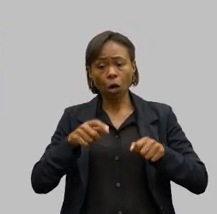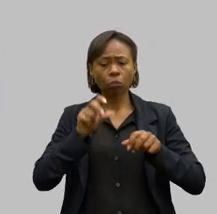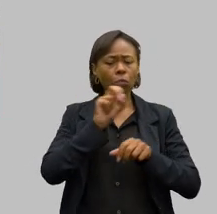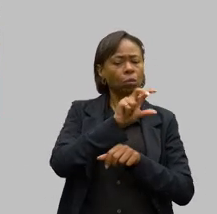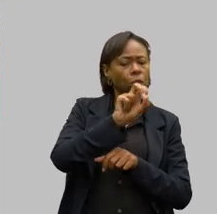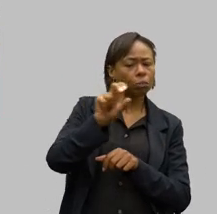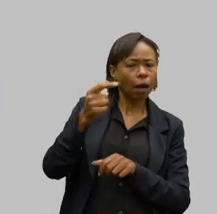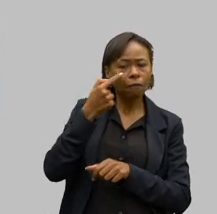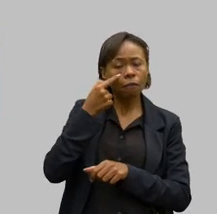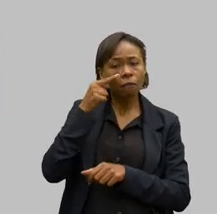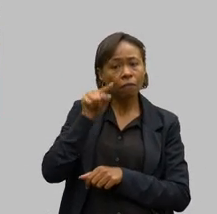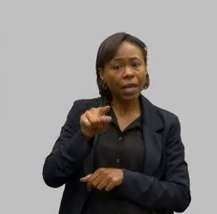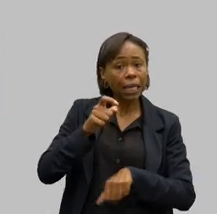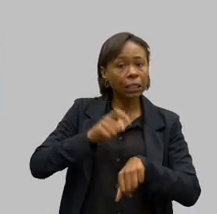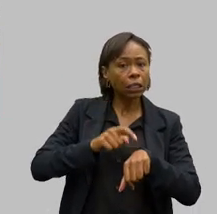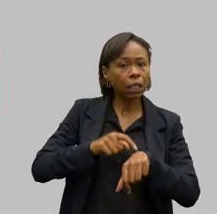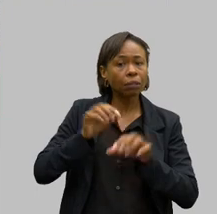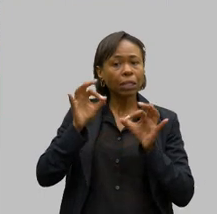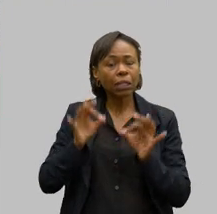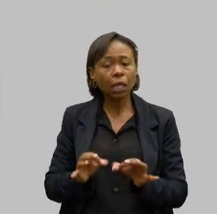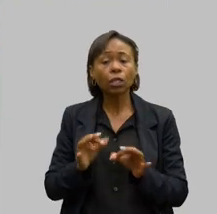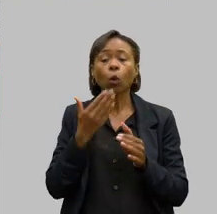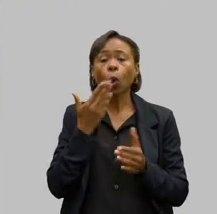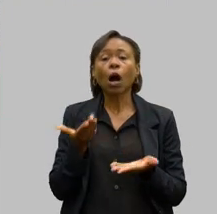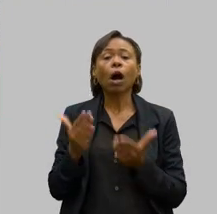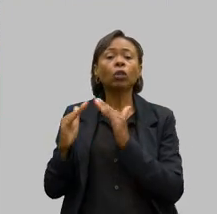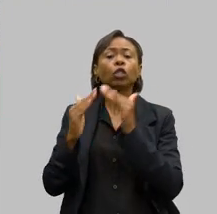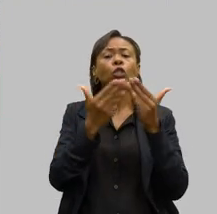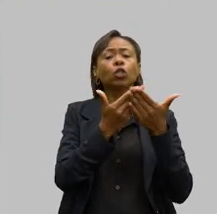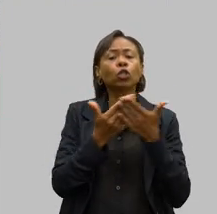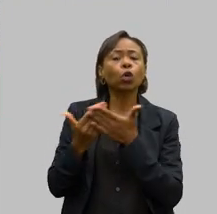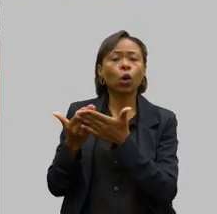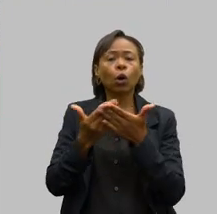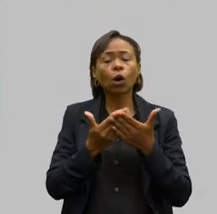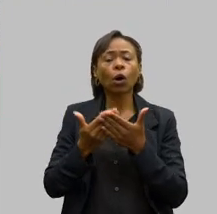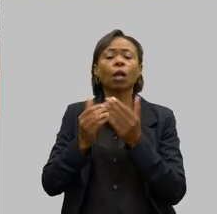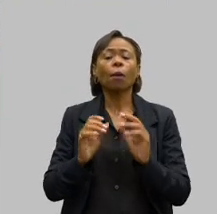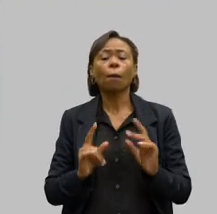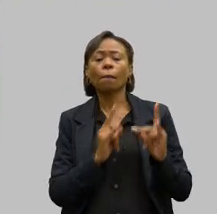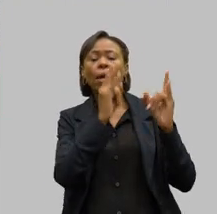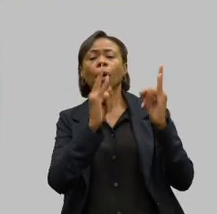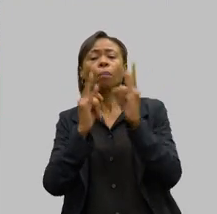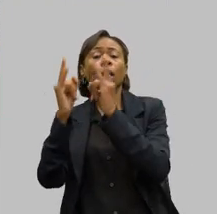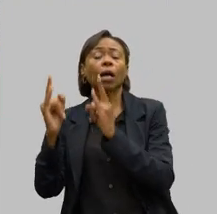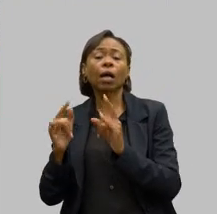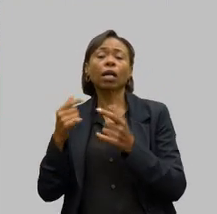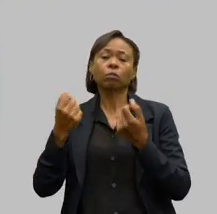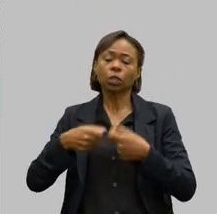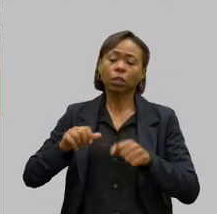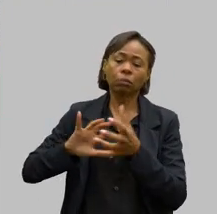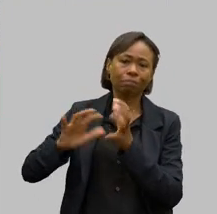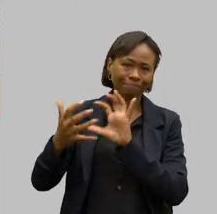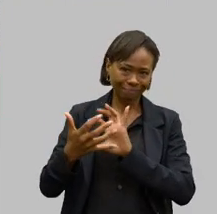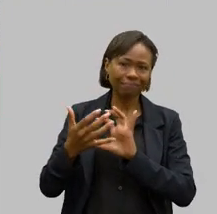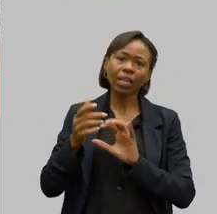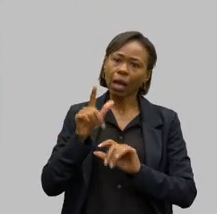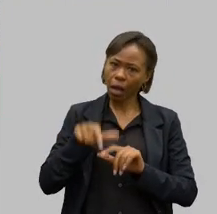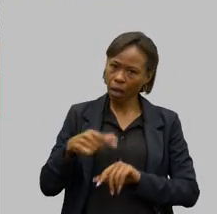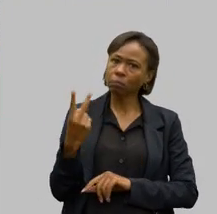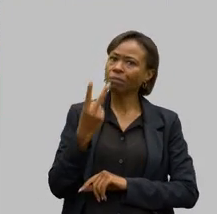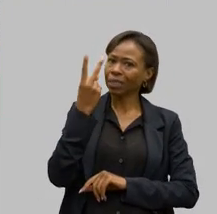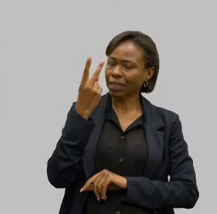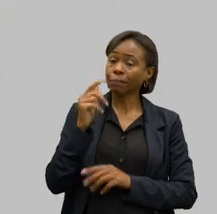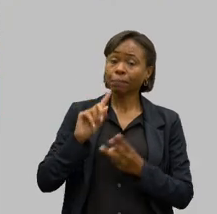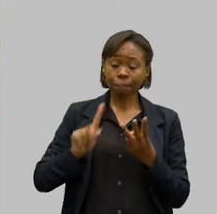real qual é a situação do prédio escolar de cada escola do Estado de Minas Gerais. Isso é um grande ganho, mas eu queria saber